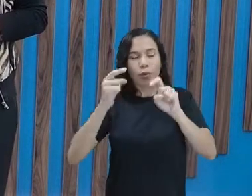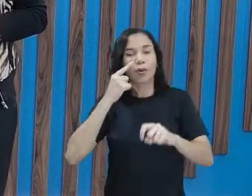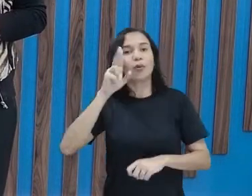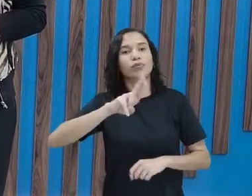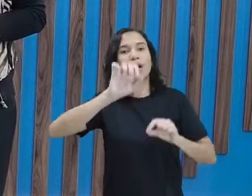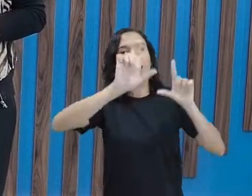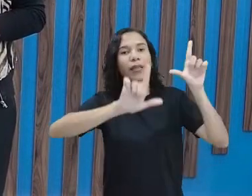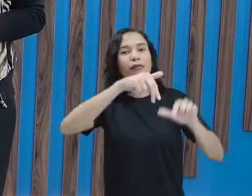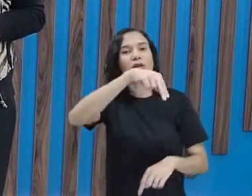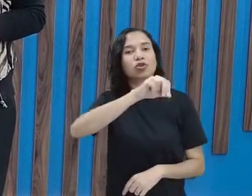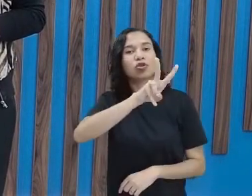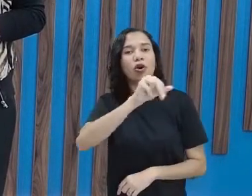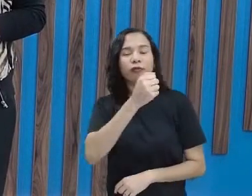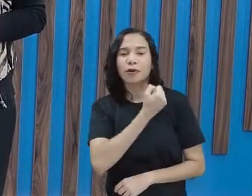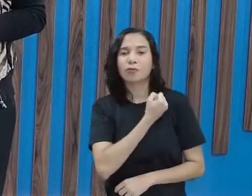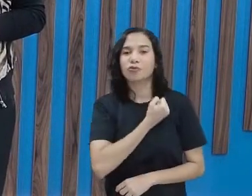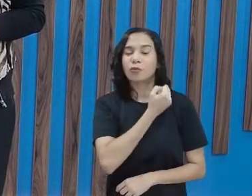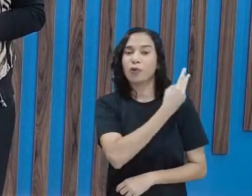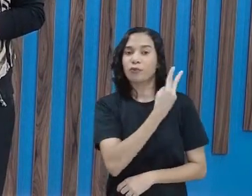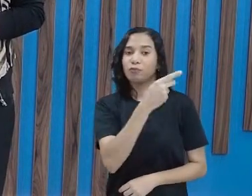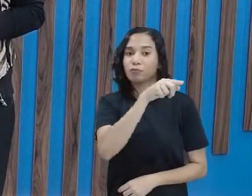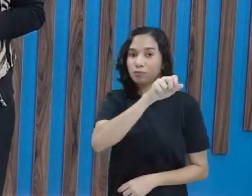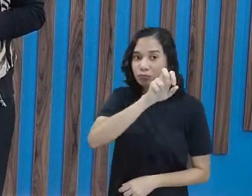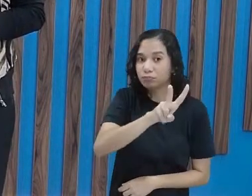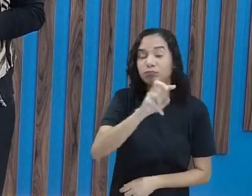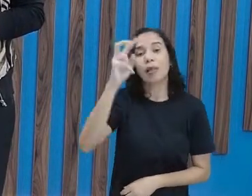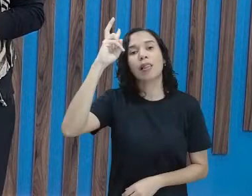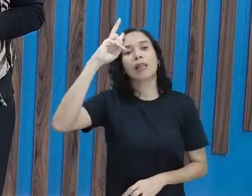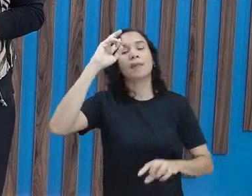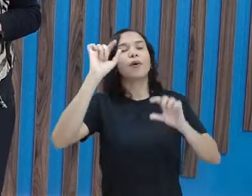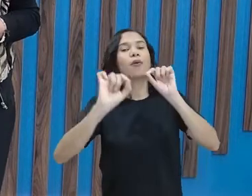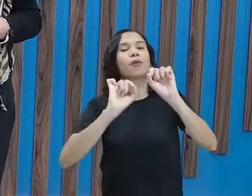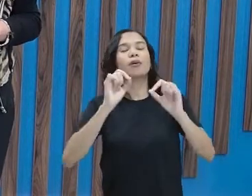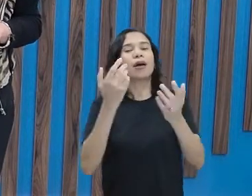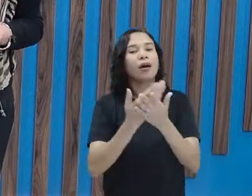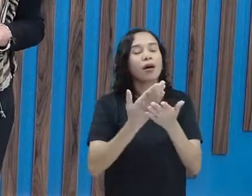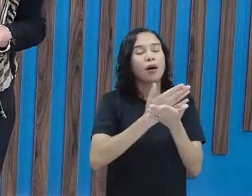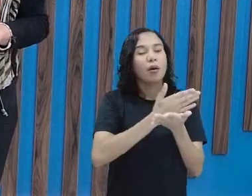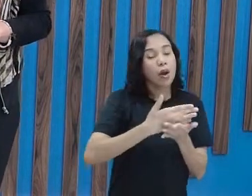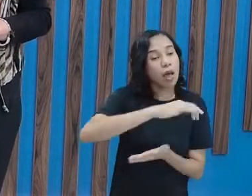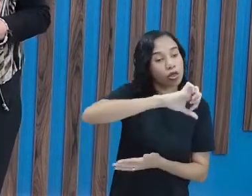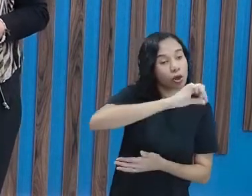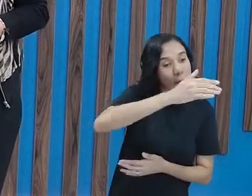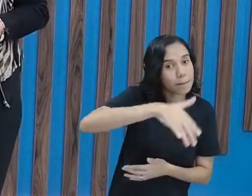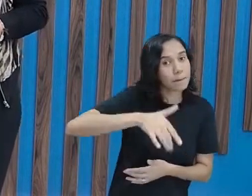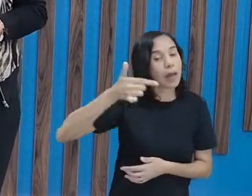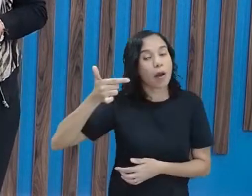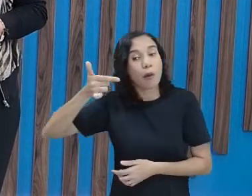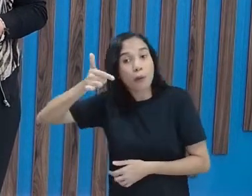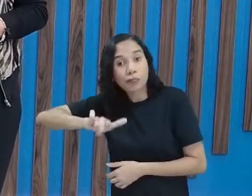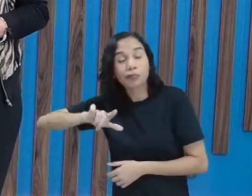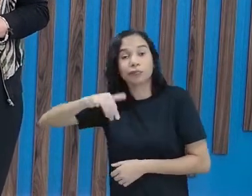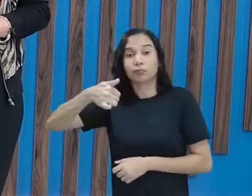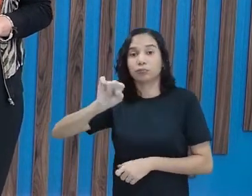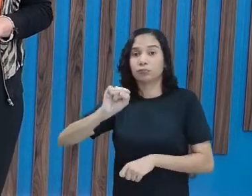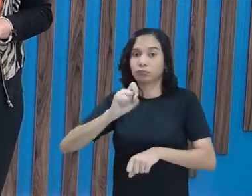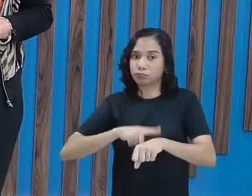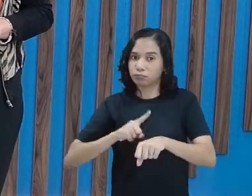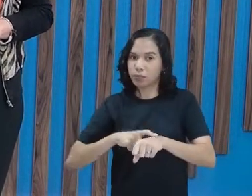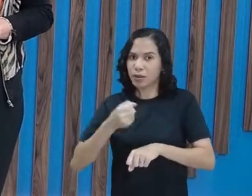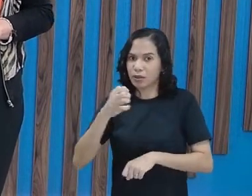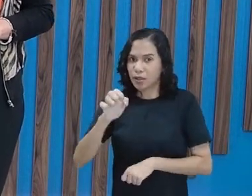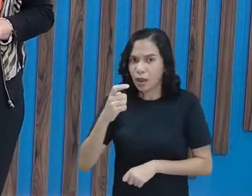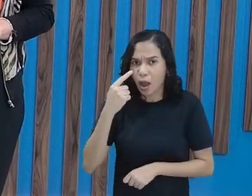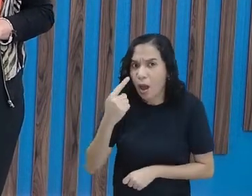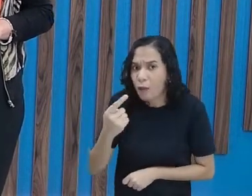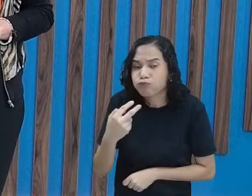Nova Nordeste, canal 22.2. Lembrando que nossas aulas começam às 9h30 e tem reprise às 18 horas. Se você não